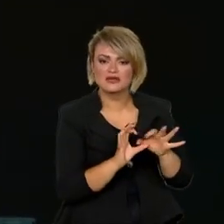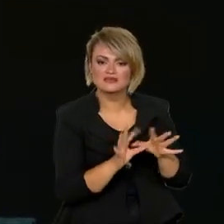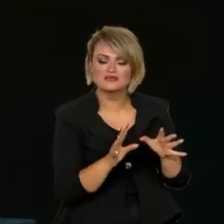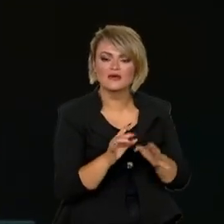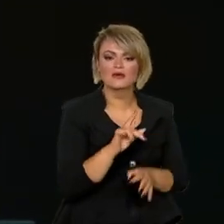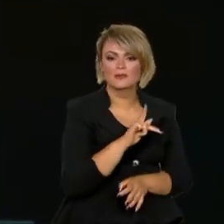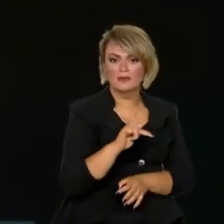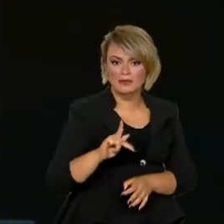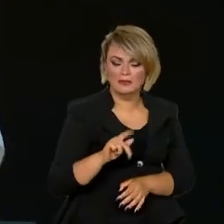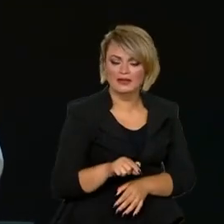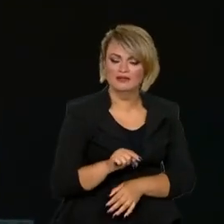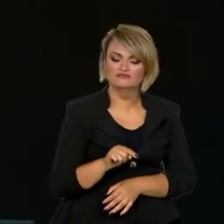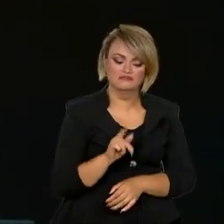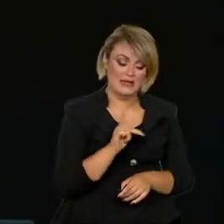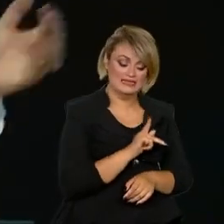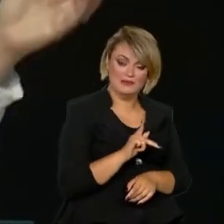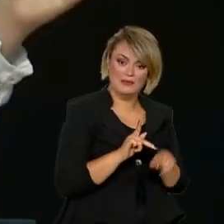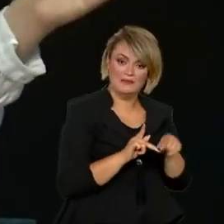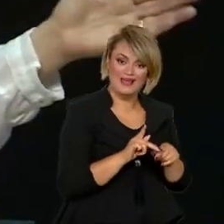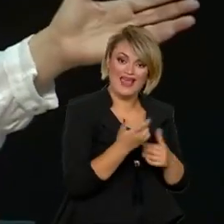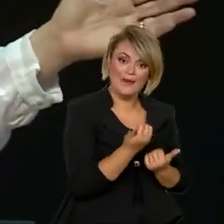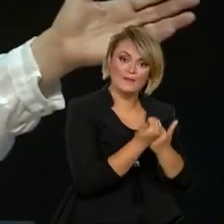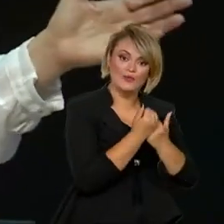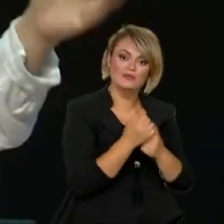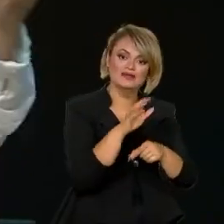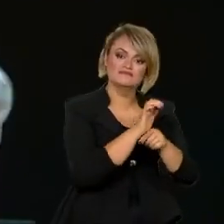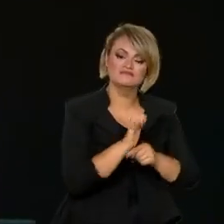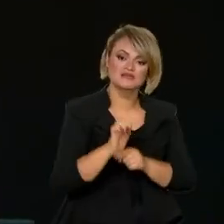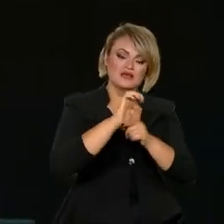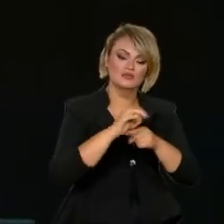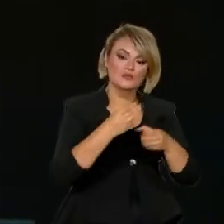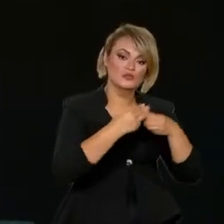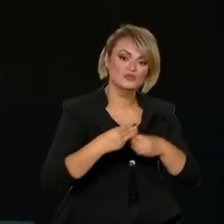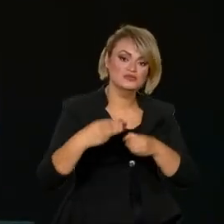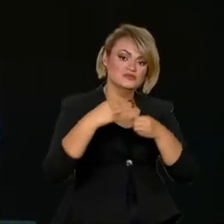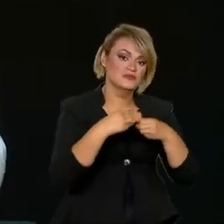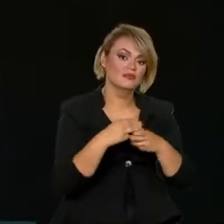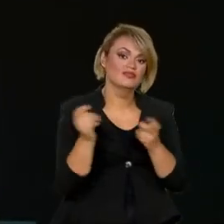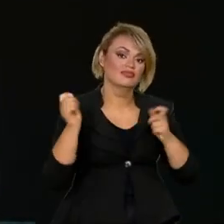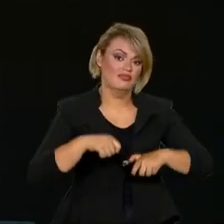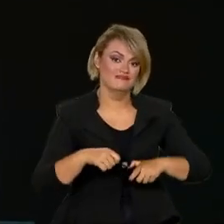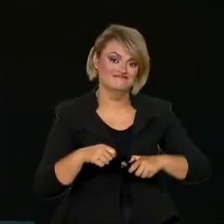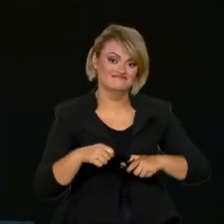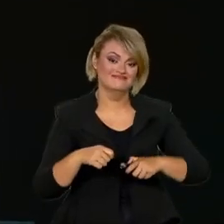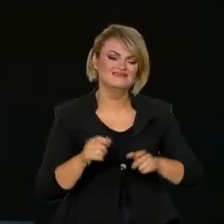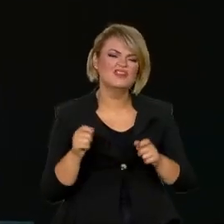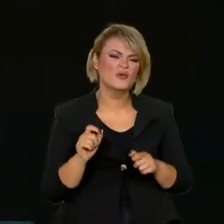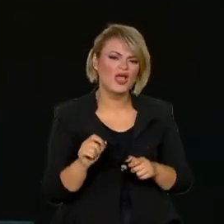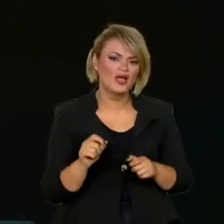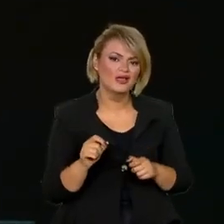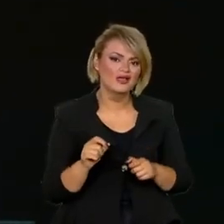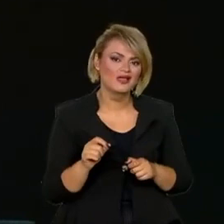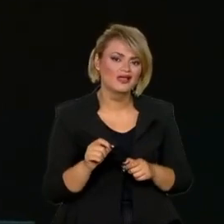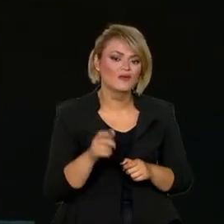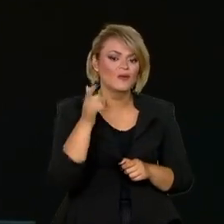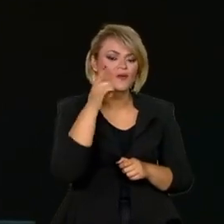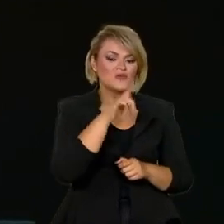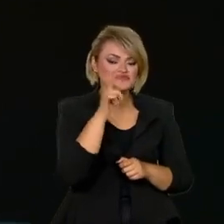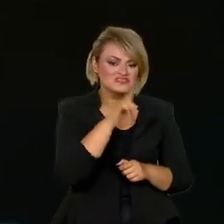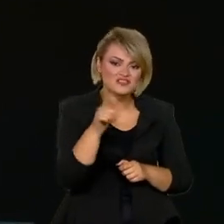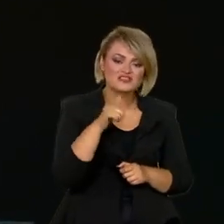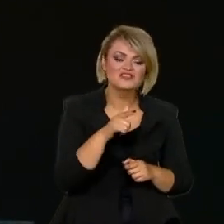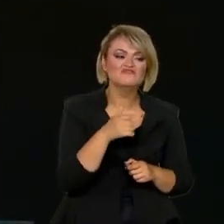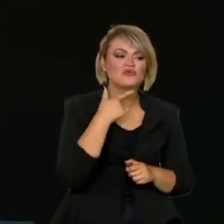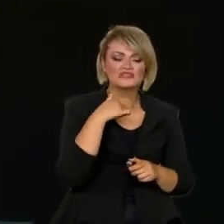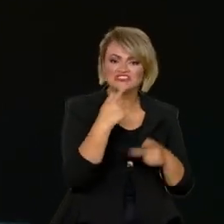de PPP, inclusive apoio para que estados e municípios possam também realizar as suas